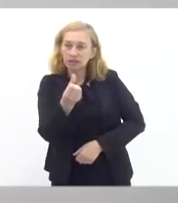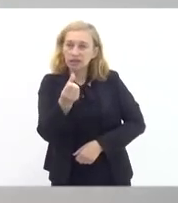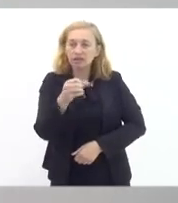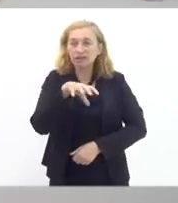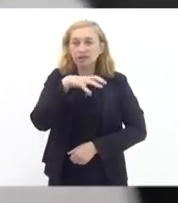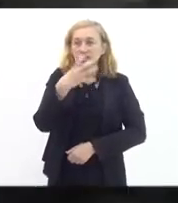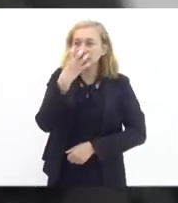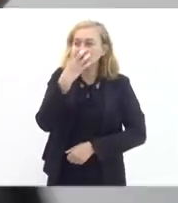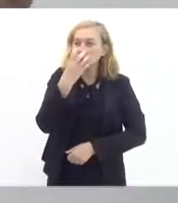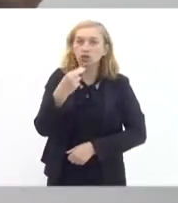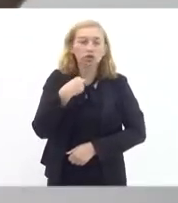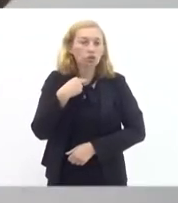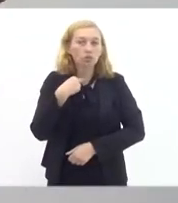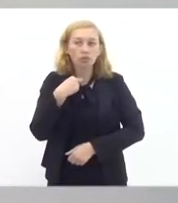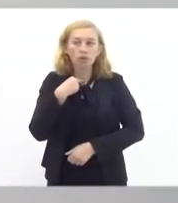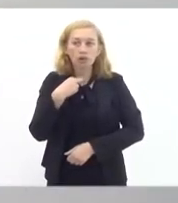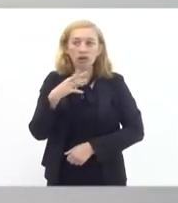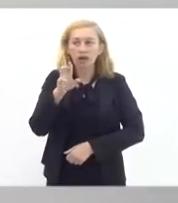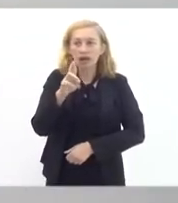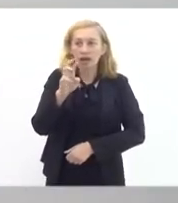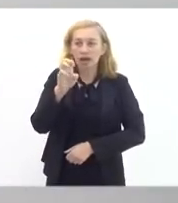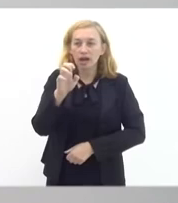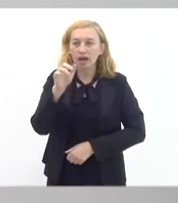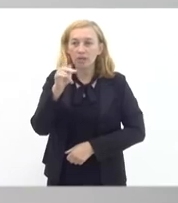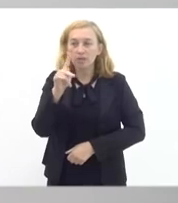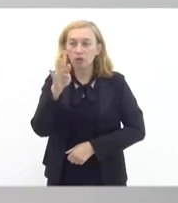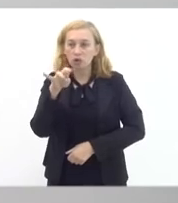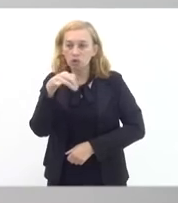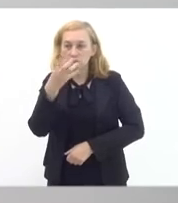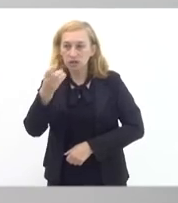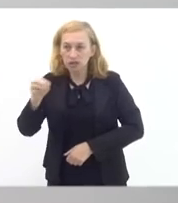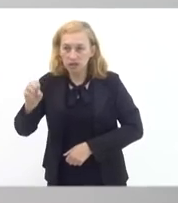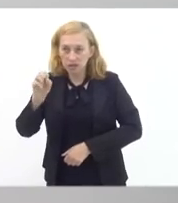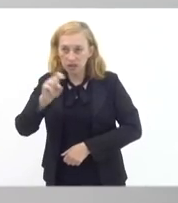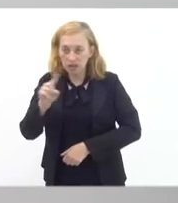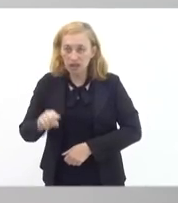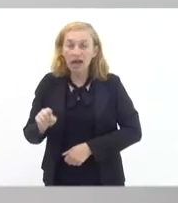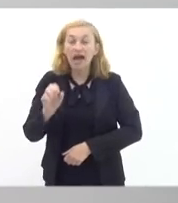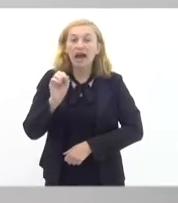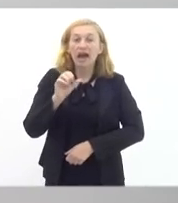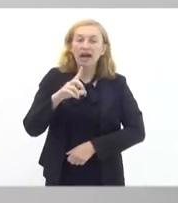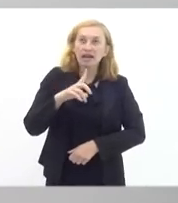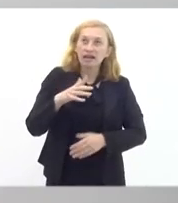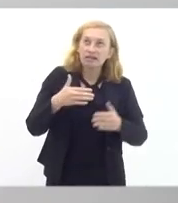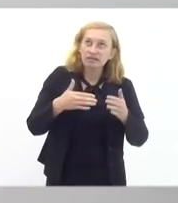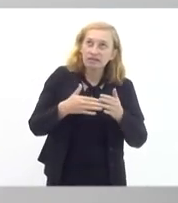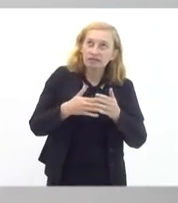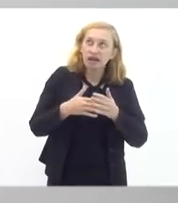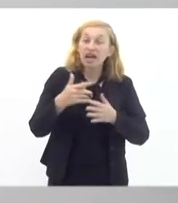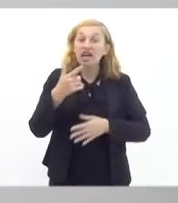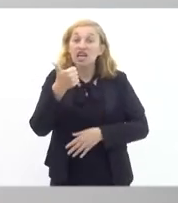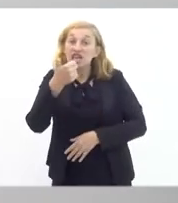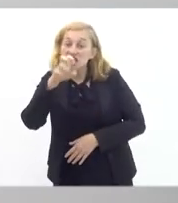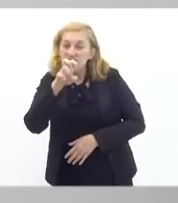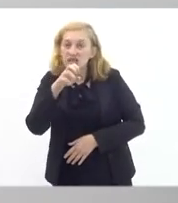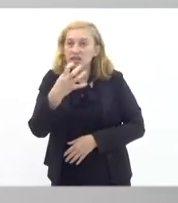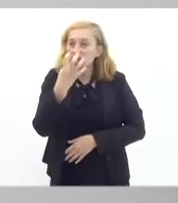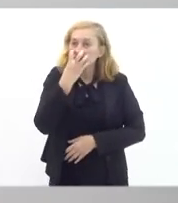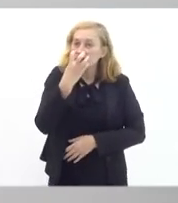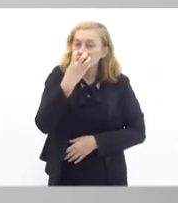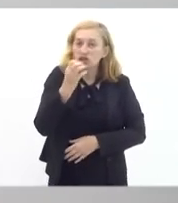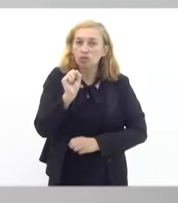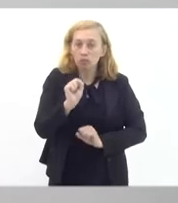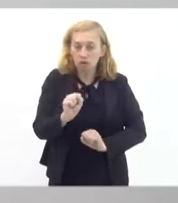pode reproduzir. Os residenciais, para quem tem até 15 cães, esse pode reproduzir, só pode ter até